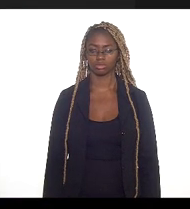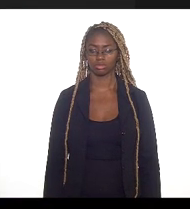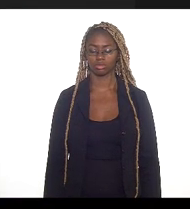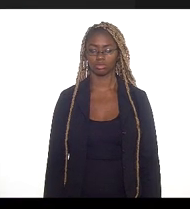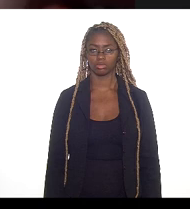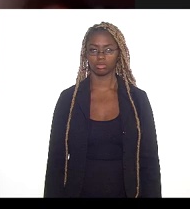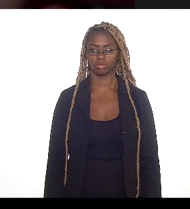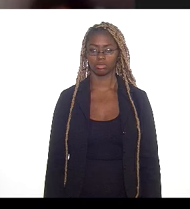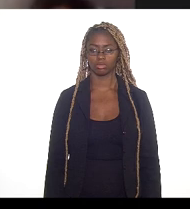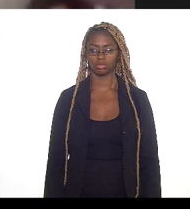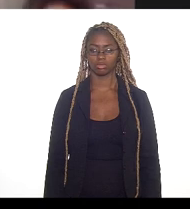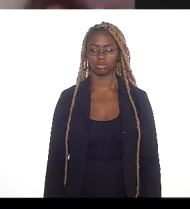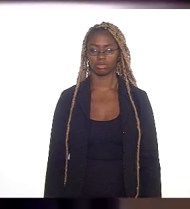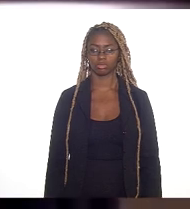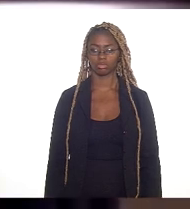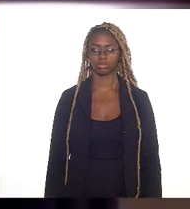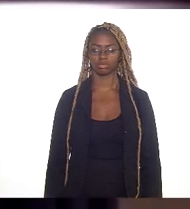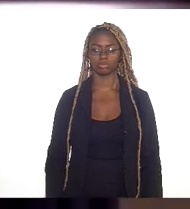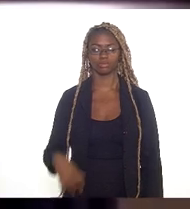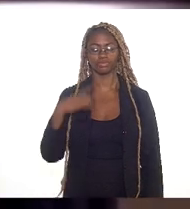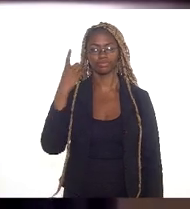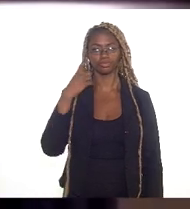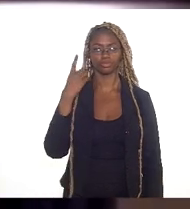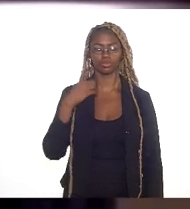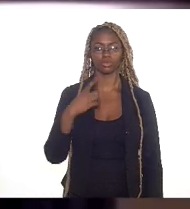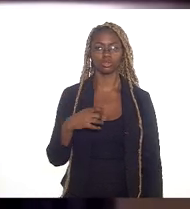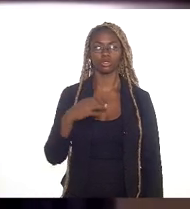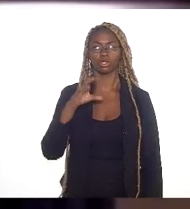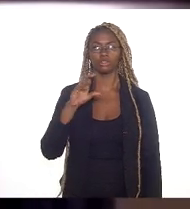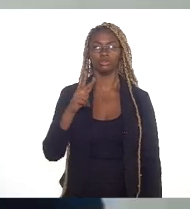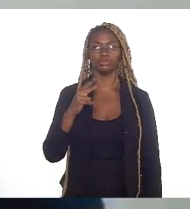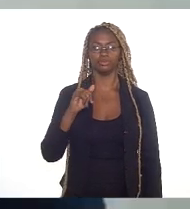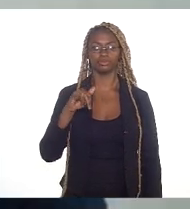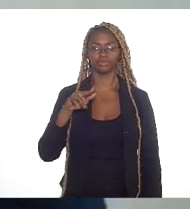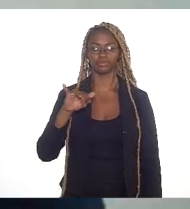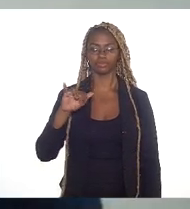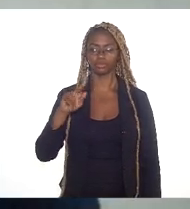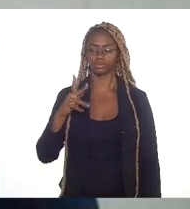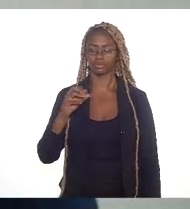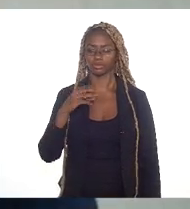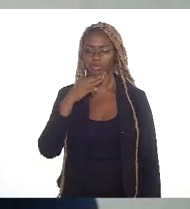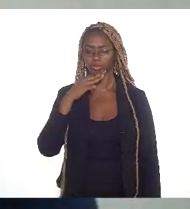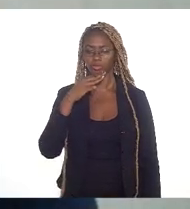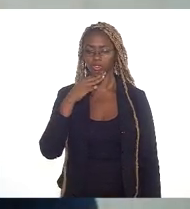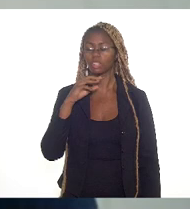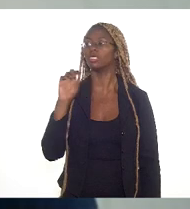Deputado Chico Machado. Deputado Chiquinho da Mangueira. Presidente, eu voto sim.